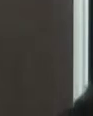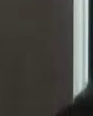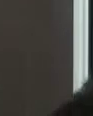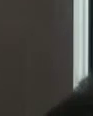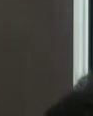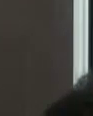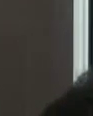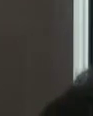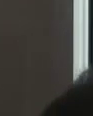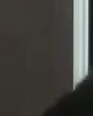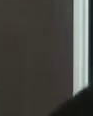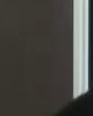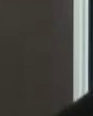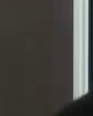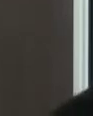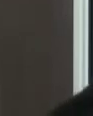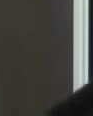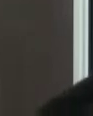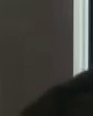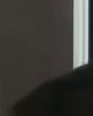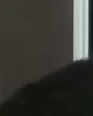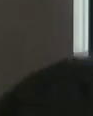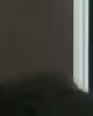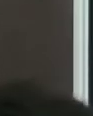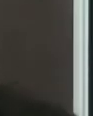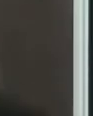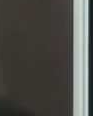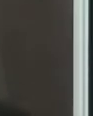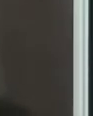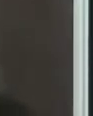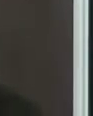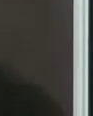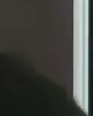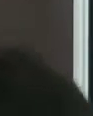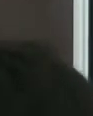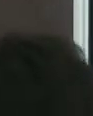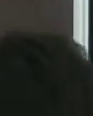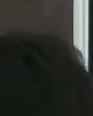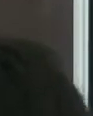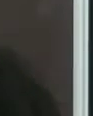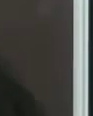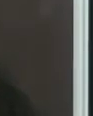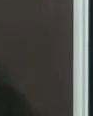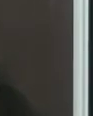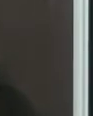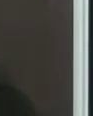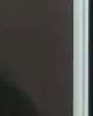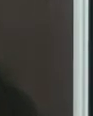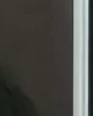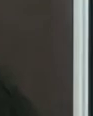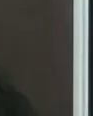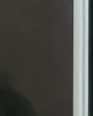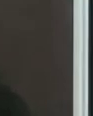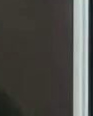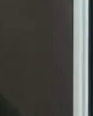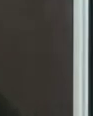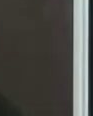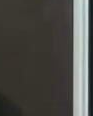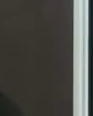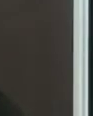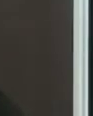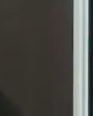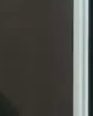saúde, para a gente ter populações que hoje são descobertas pela atenção básica, cobertas e